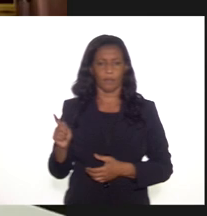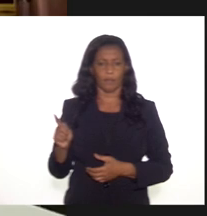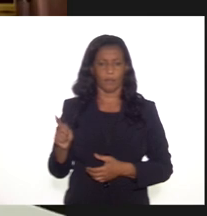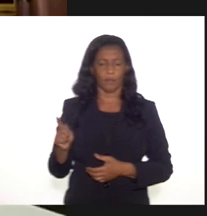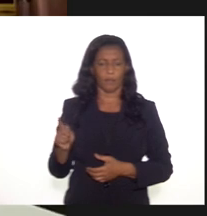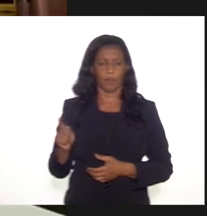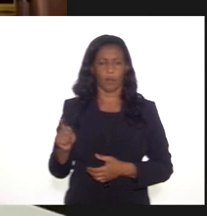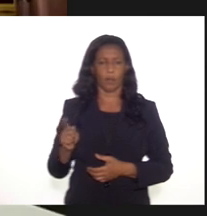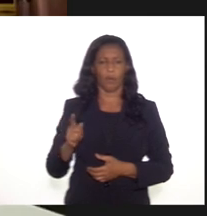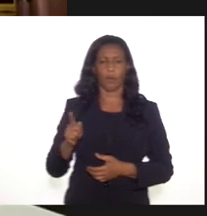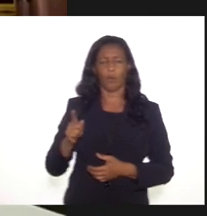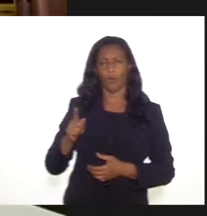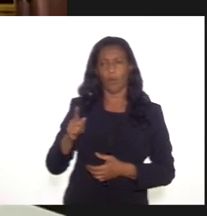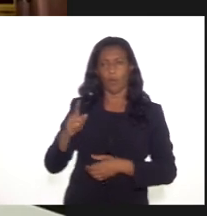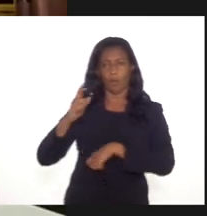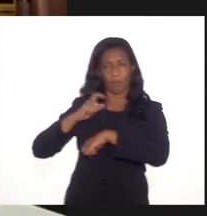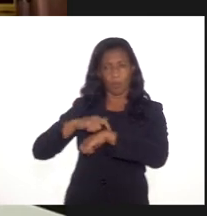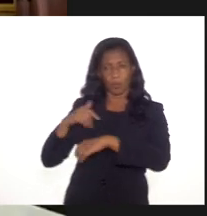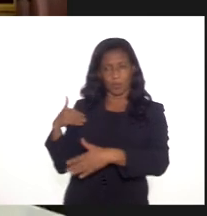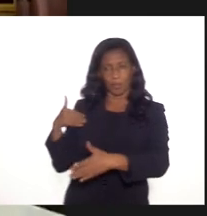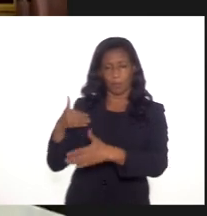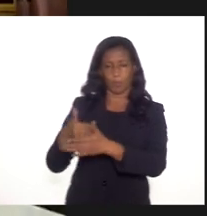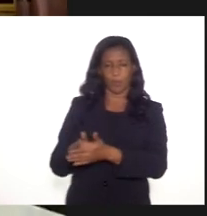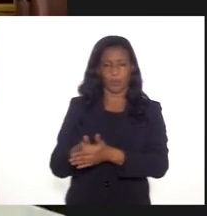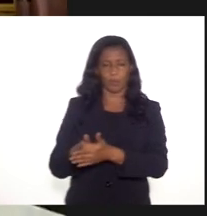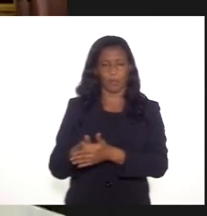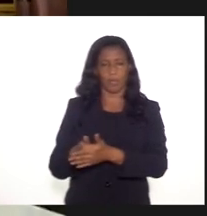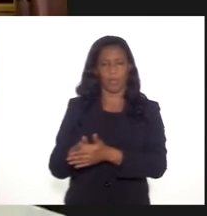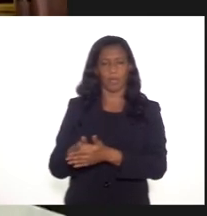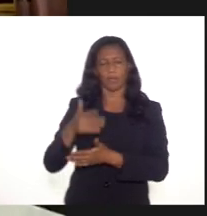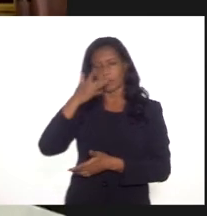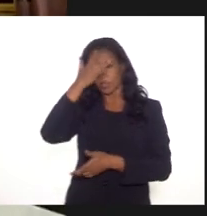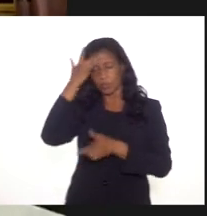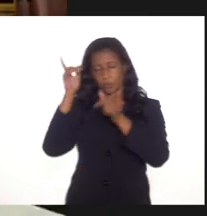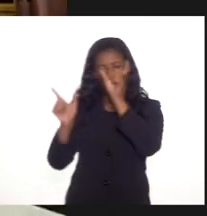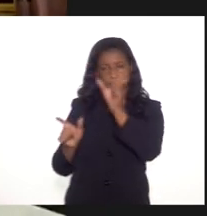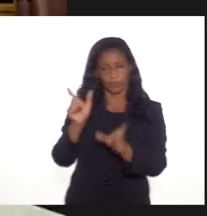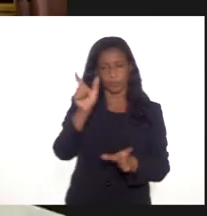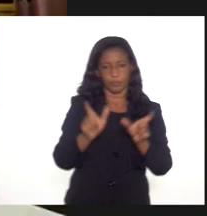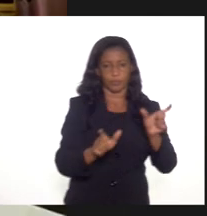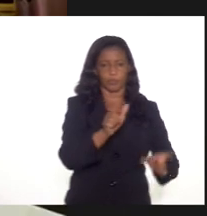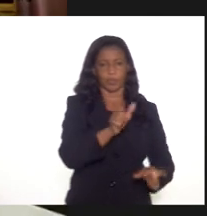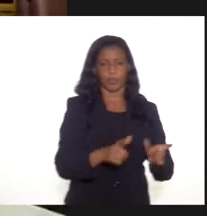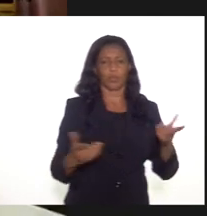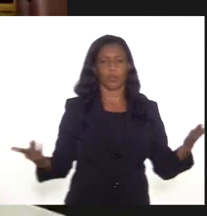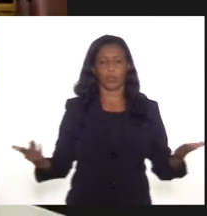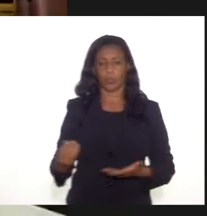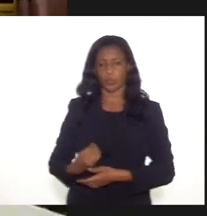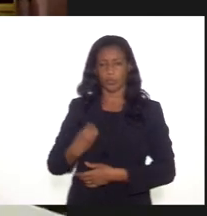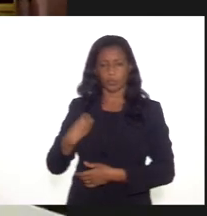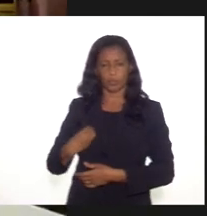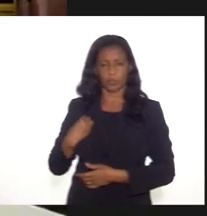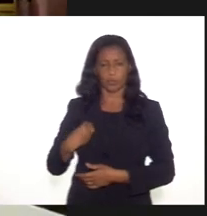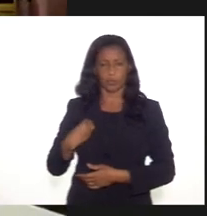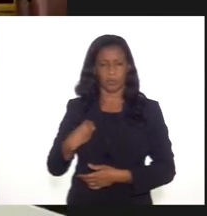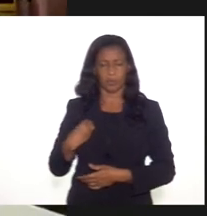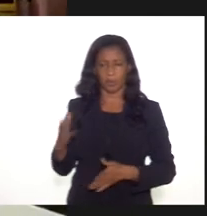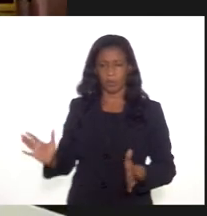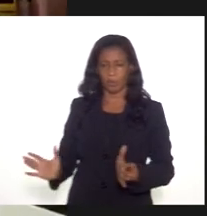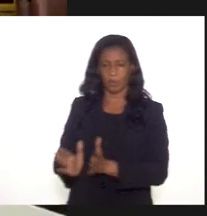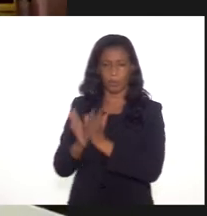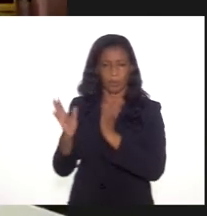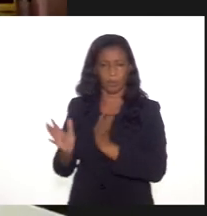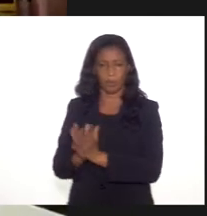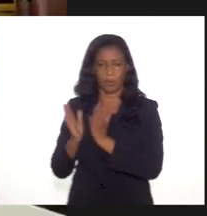a possibilidade de se aproximar daquelas pessoas que hoje estão em uma situação de extrema